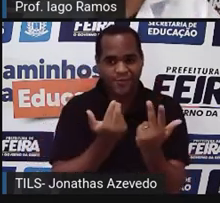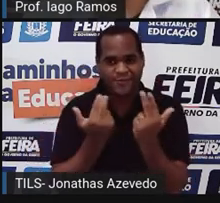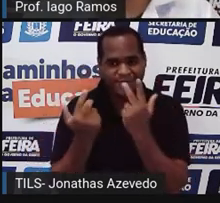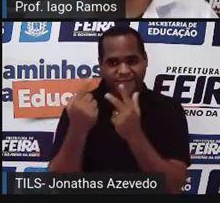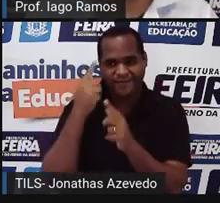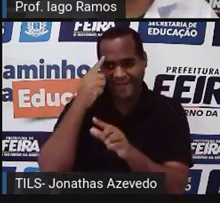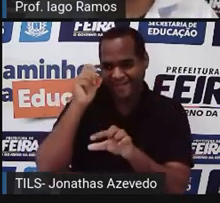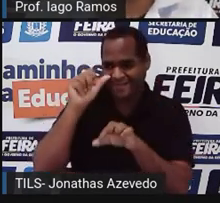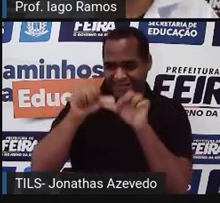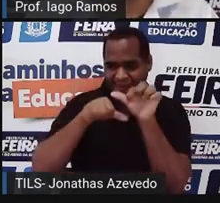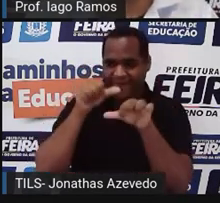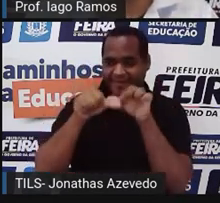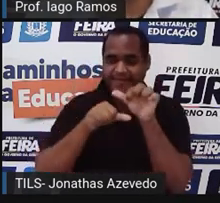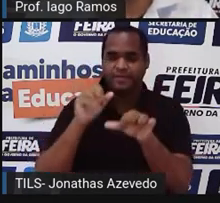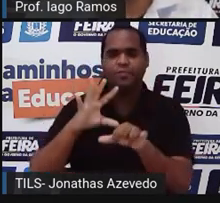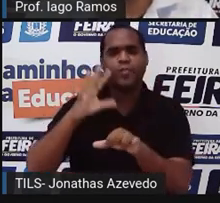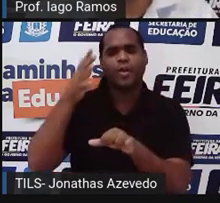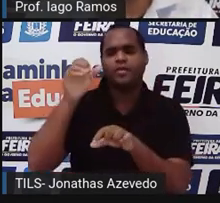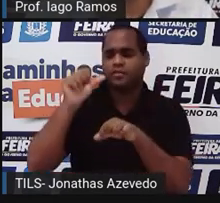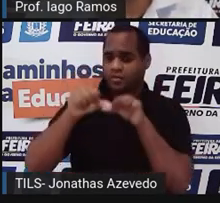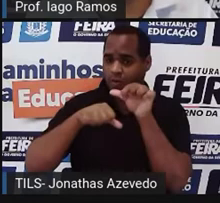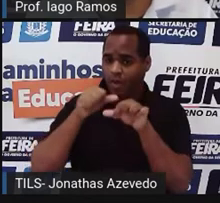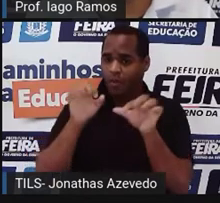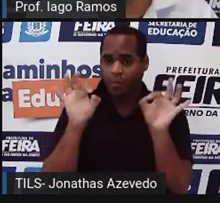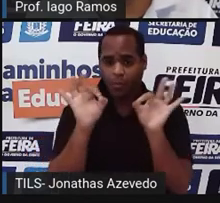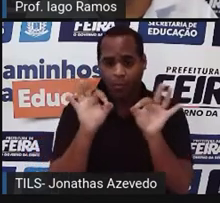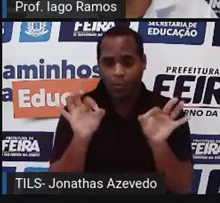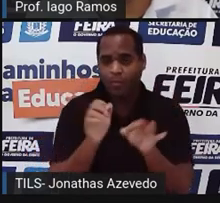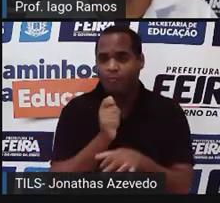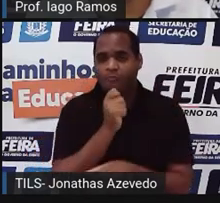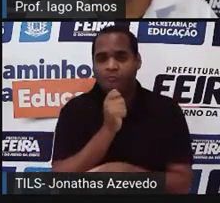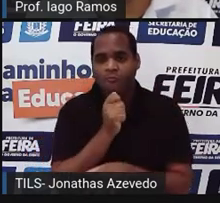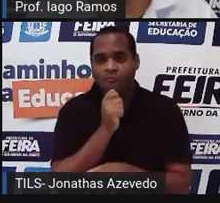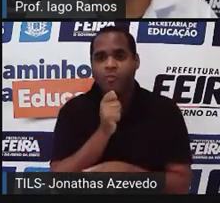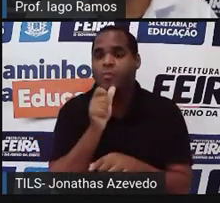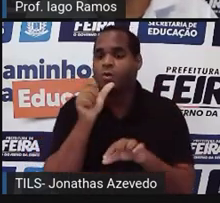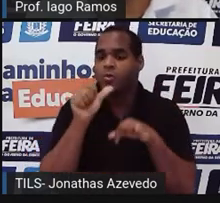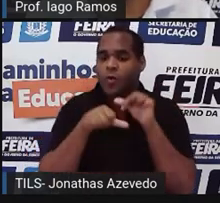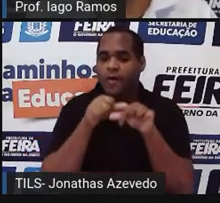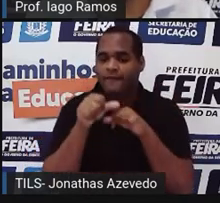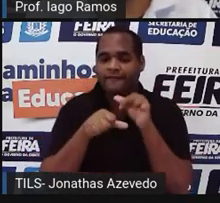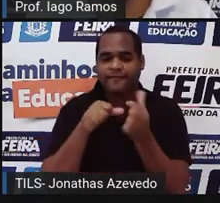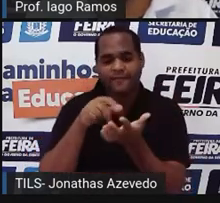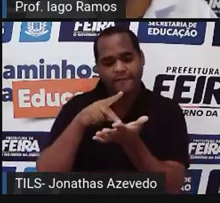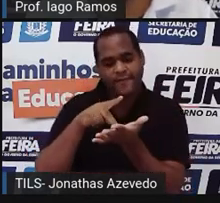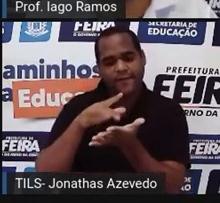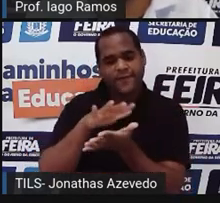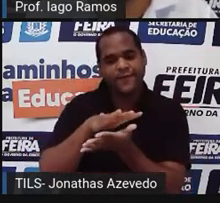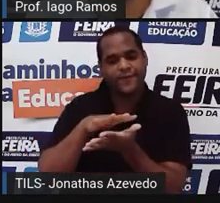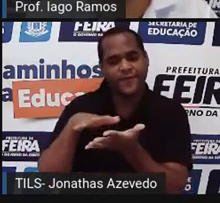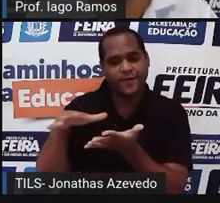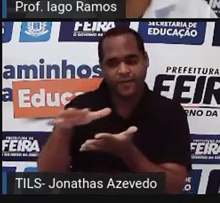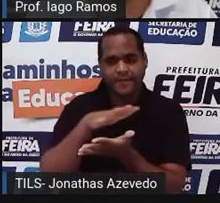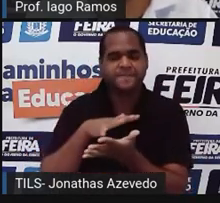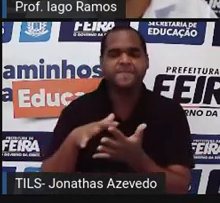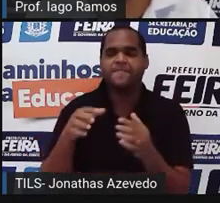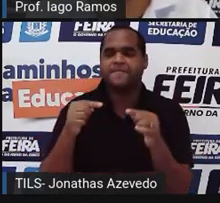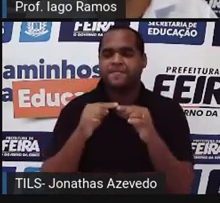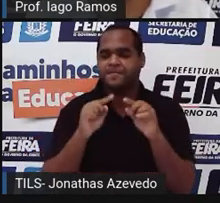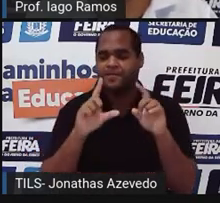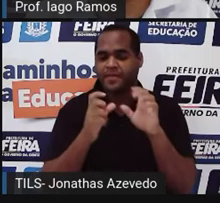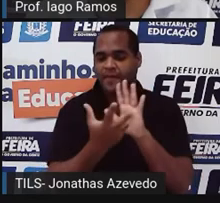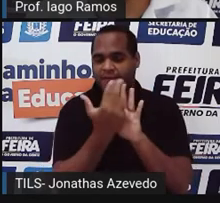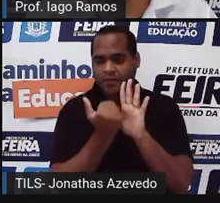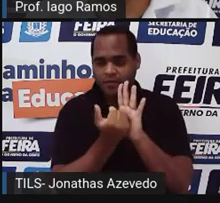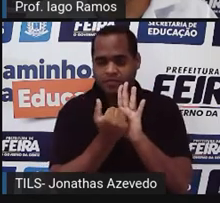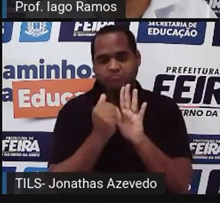transformação que aconteceu aí não mudou aqui, ó, as medidas das figuras, tá? A figura aqui continua